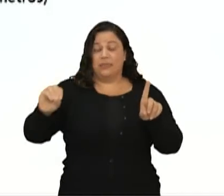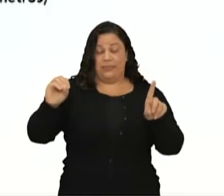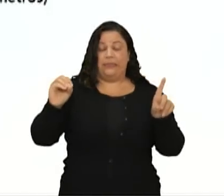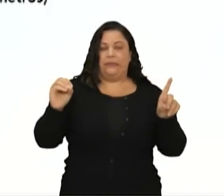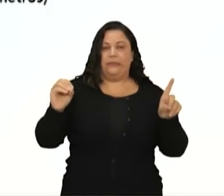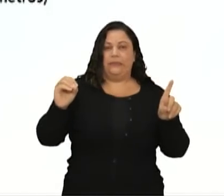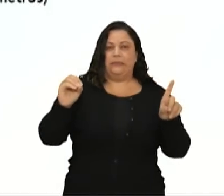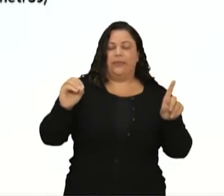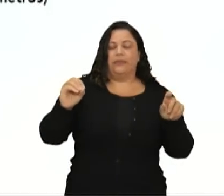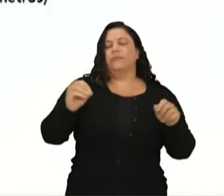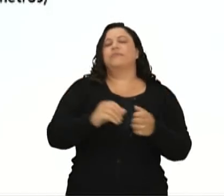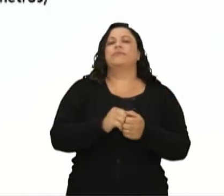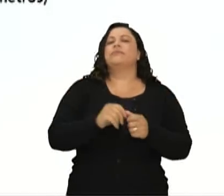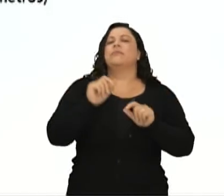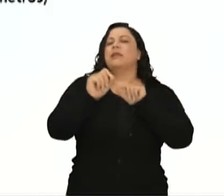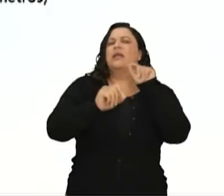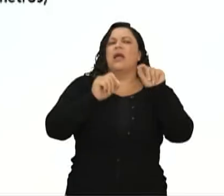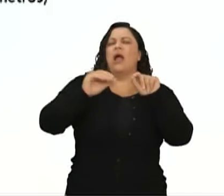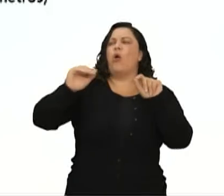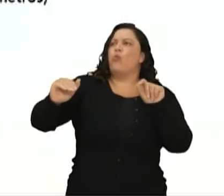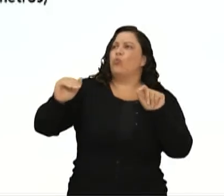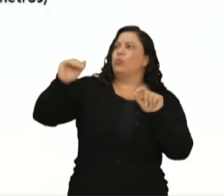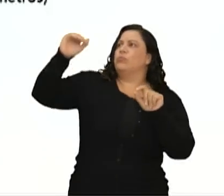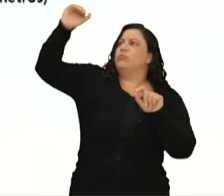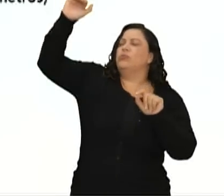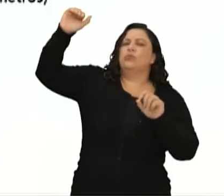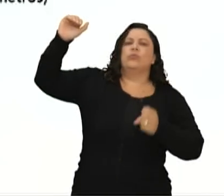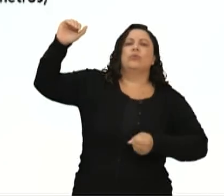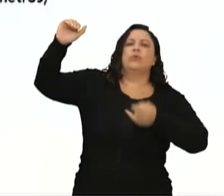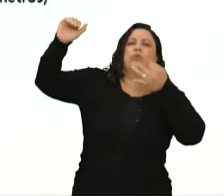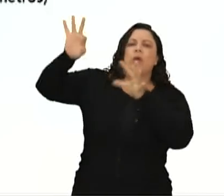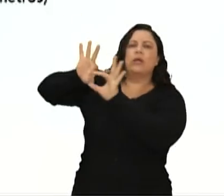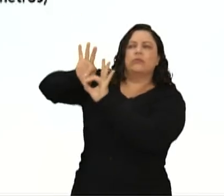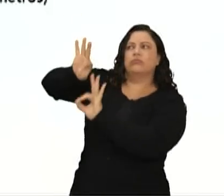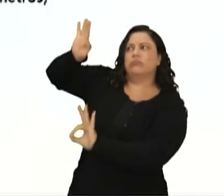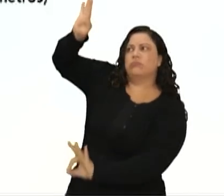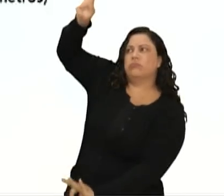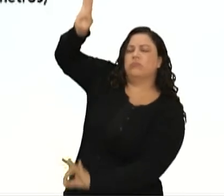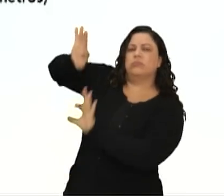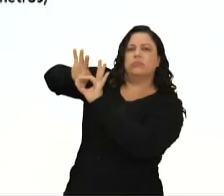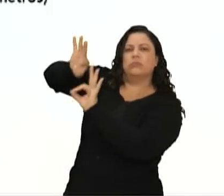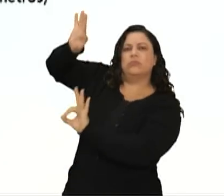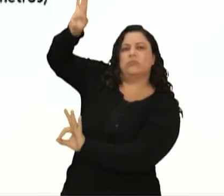a média das alturas dos atletas é de aproximadamente, letra A,